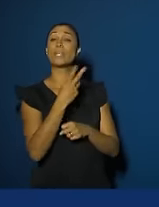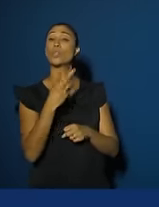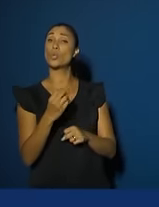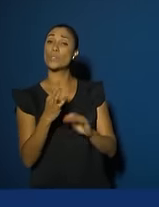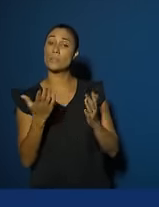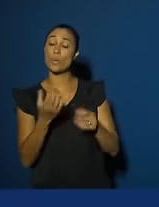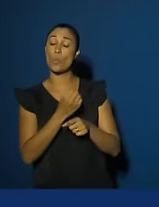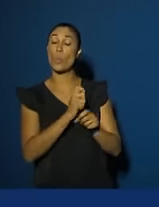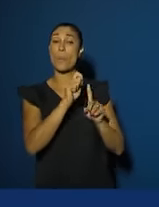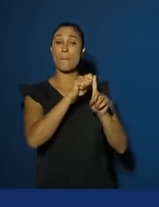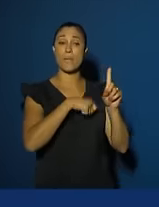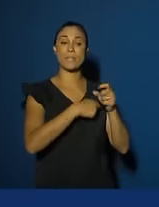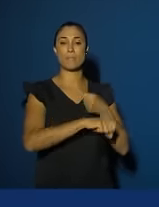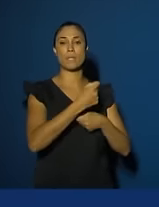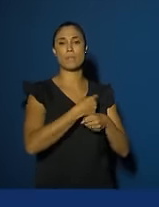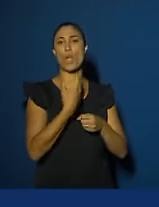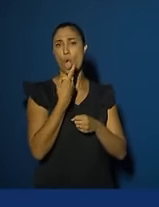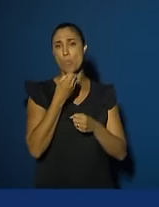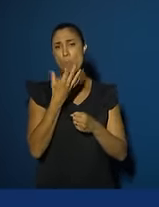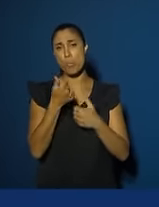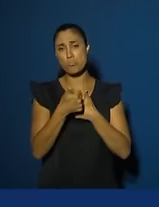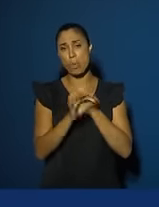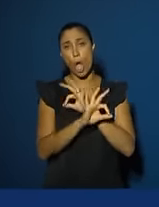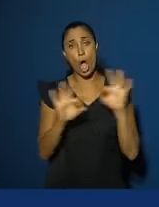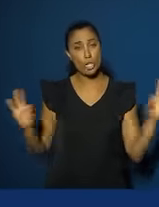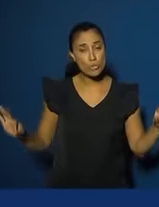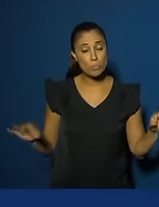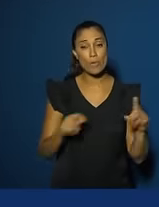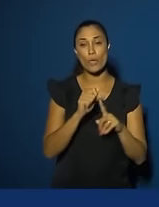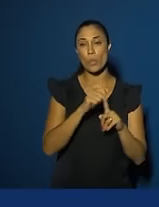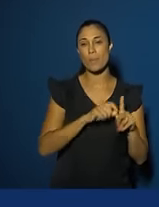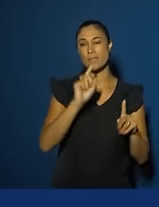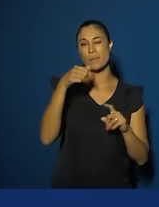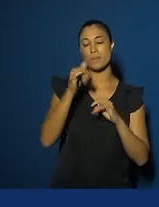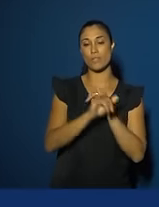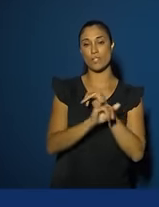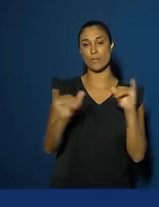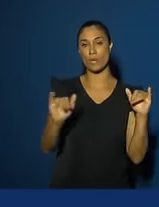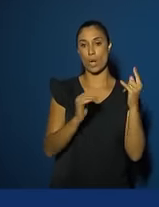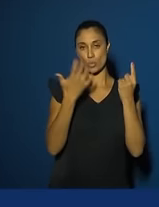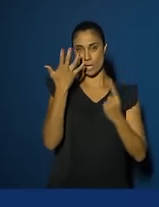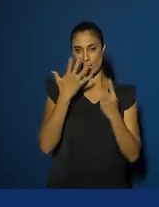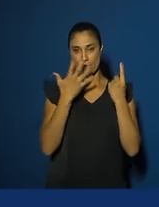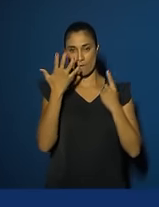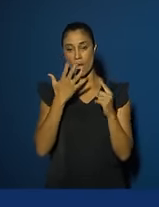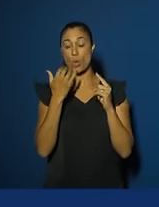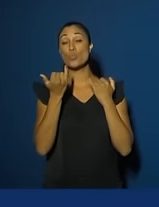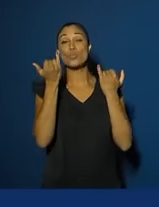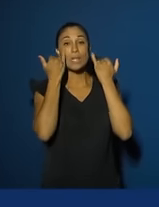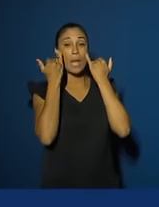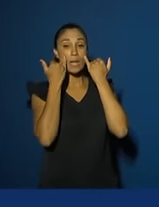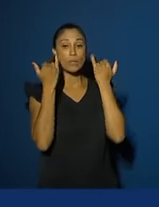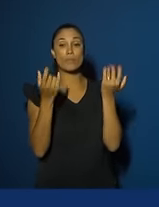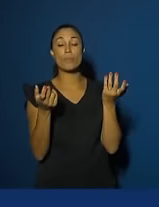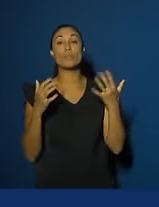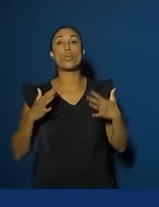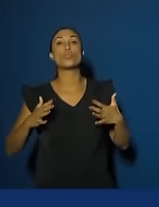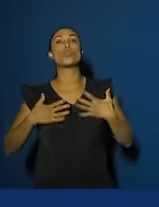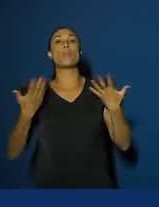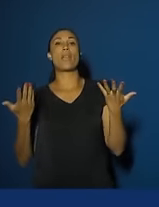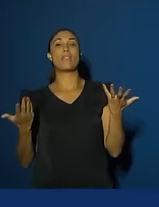ano o mês passado foi muito bom foi um mês nós vamos divulgar Depois do Carnaval os dados consolidados foi muito